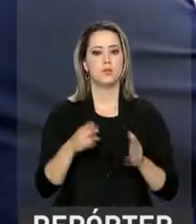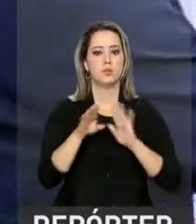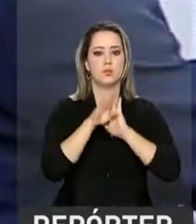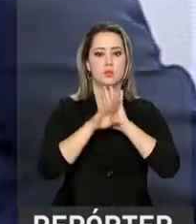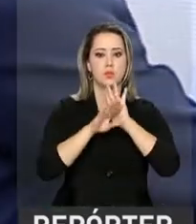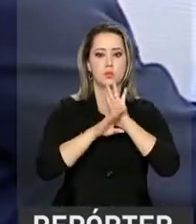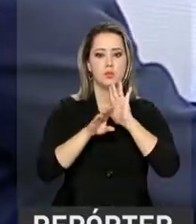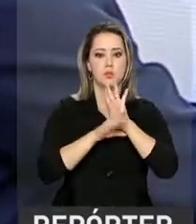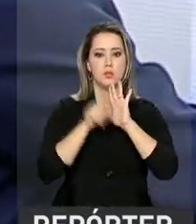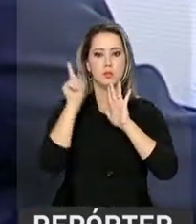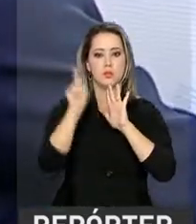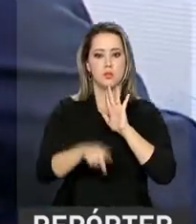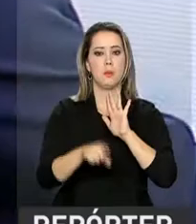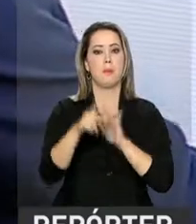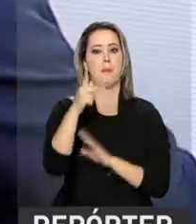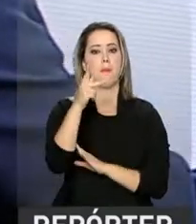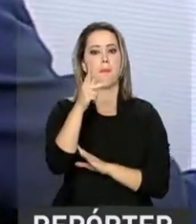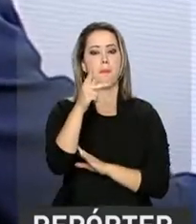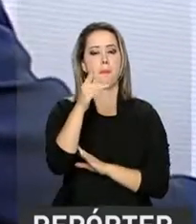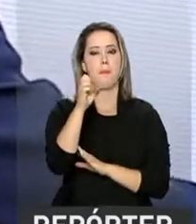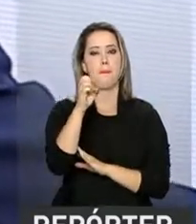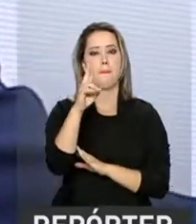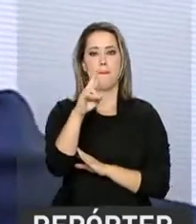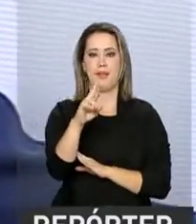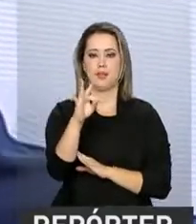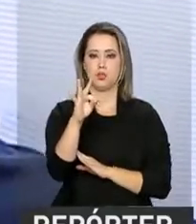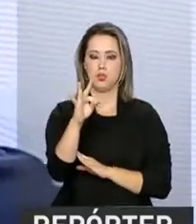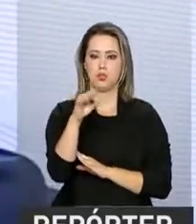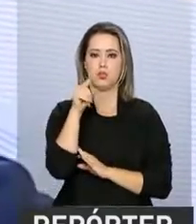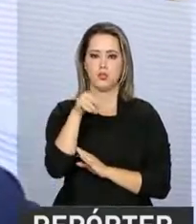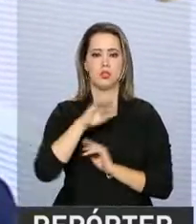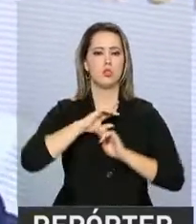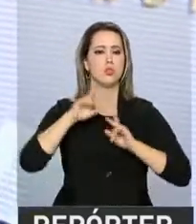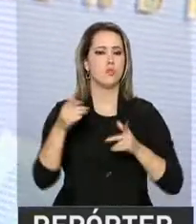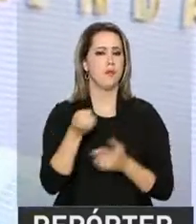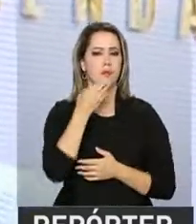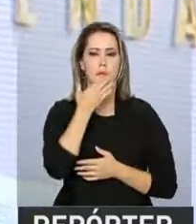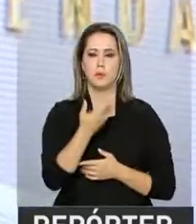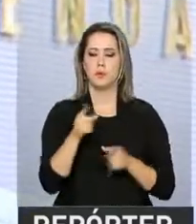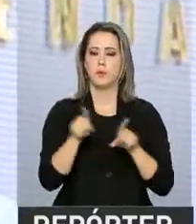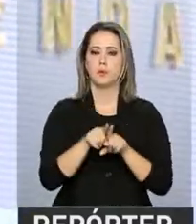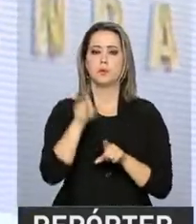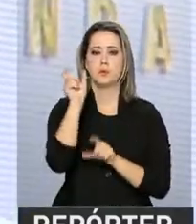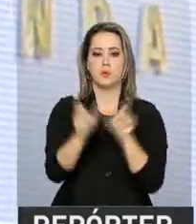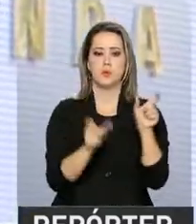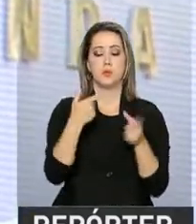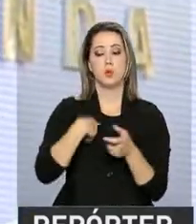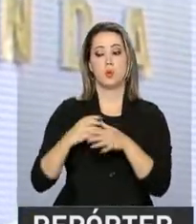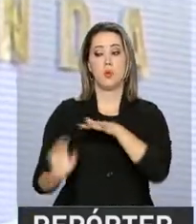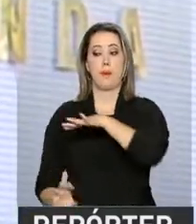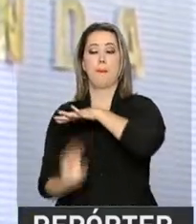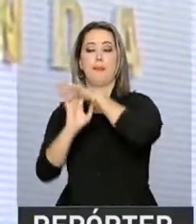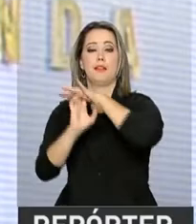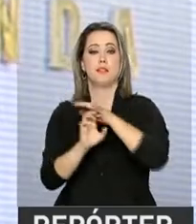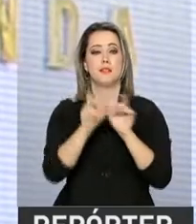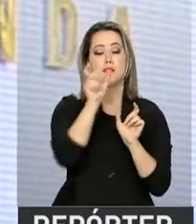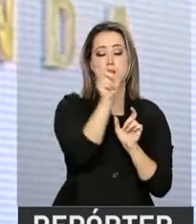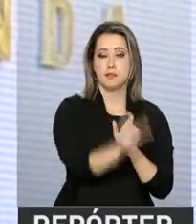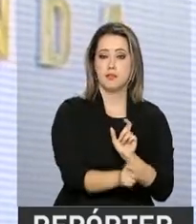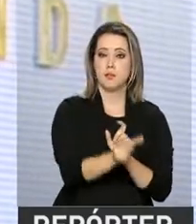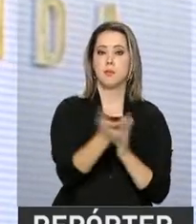Regularização Tributária, o PERT, ele tem várias vantagens, tanto para pessoas físicas quanto para pessoas jurídicas. A